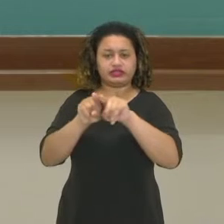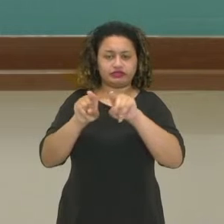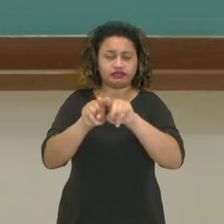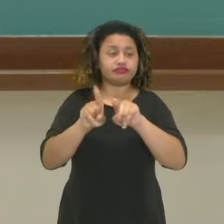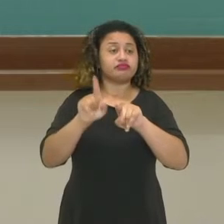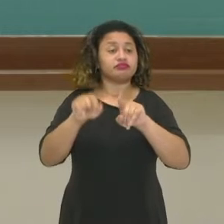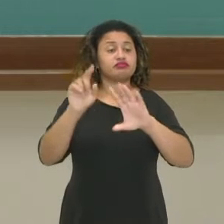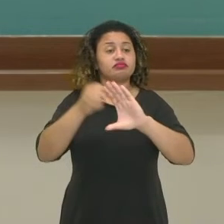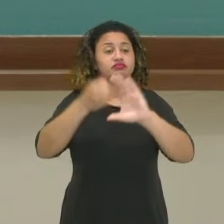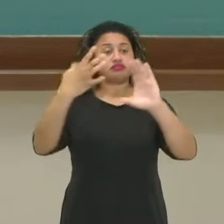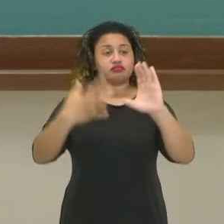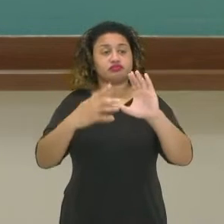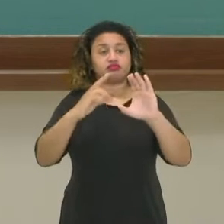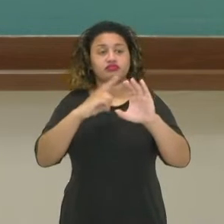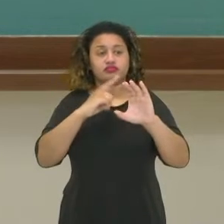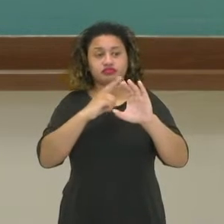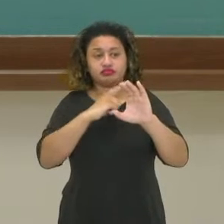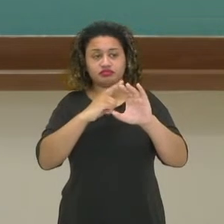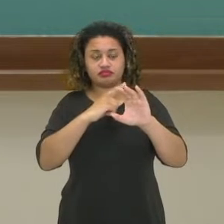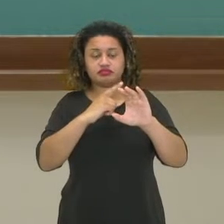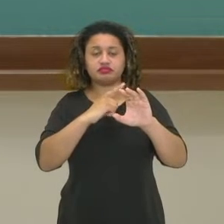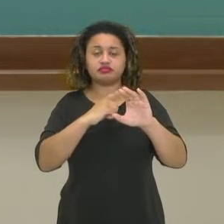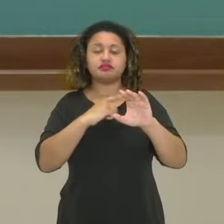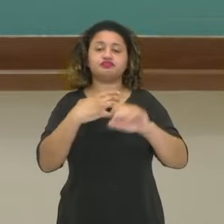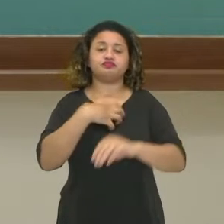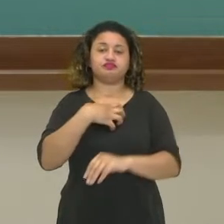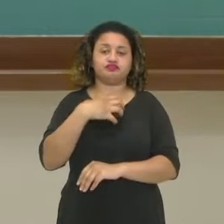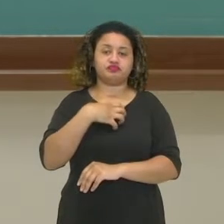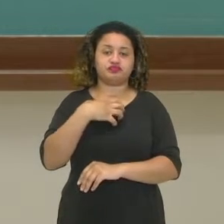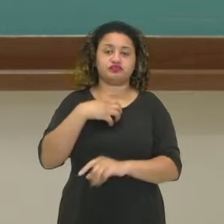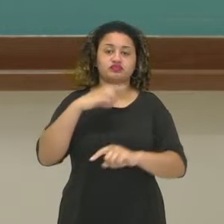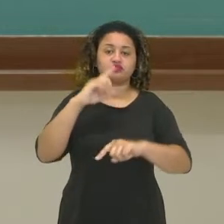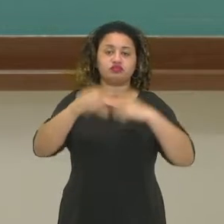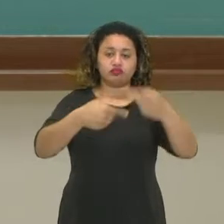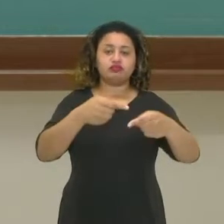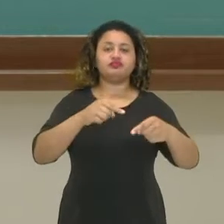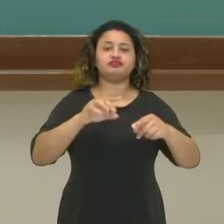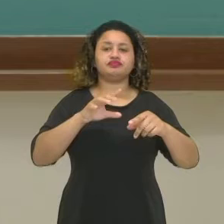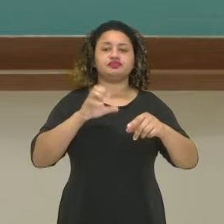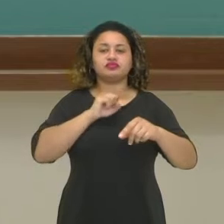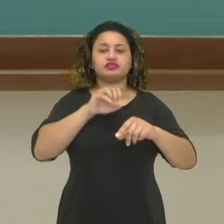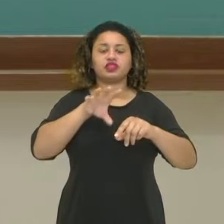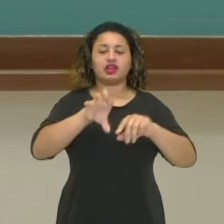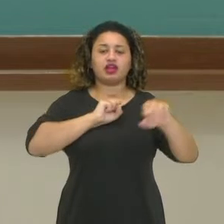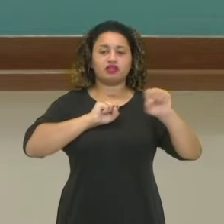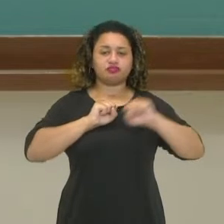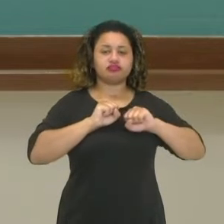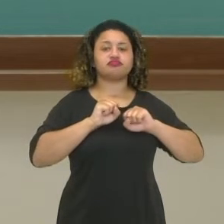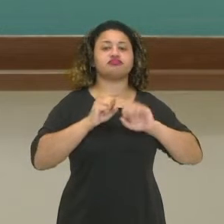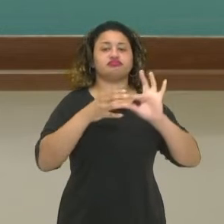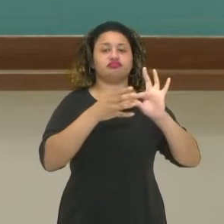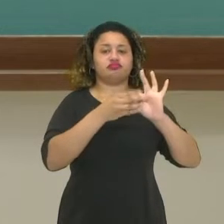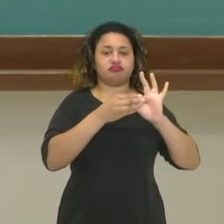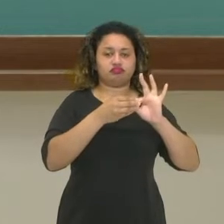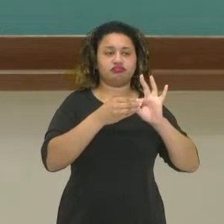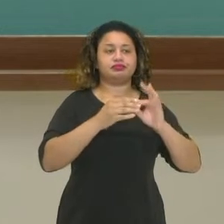uma característica desse sintoma logo após a infecção com esse vírus.